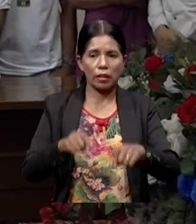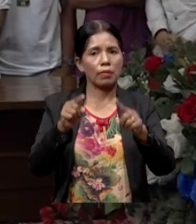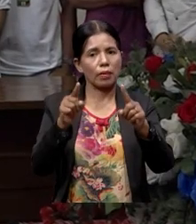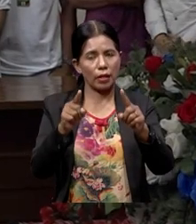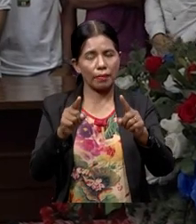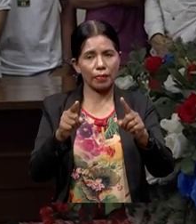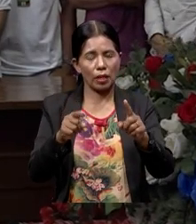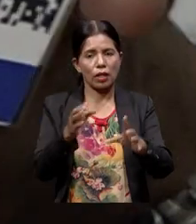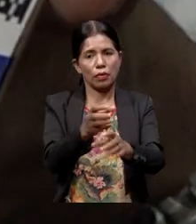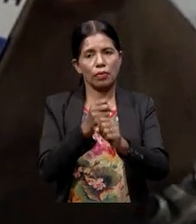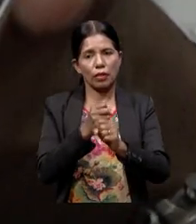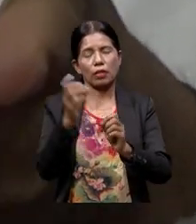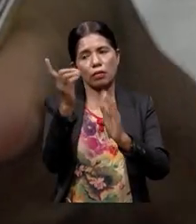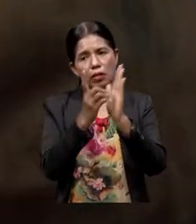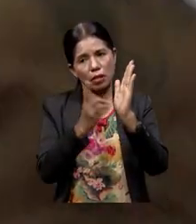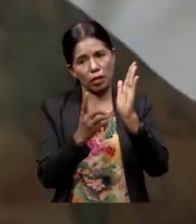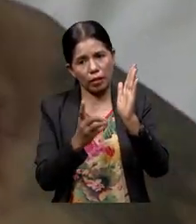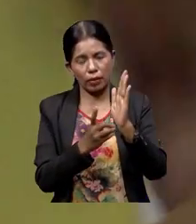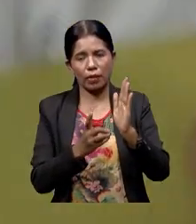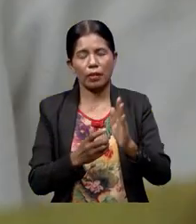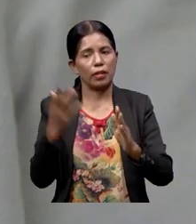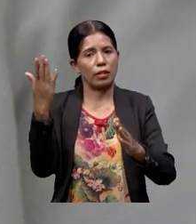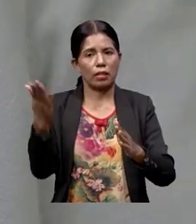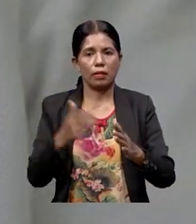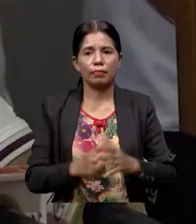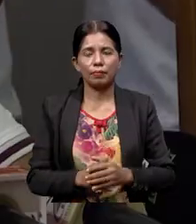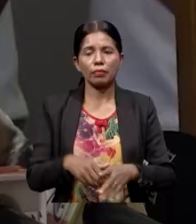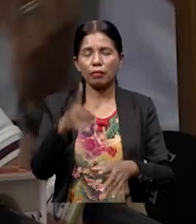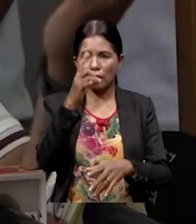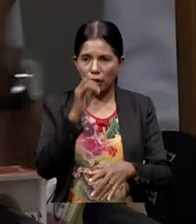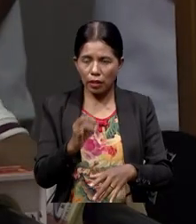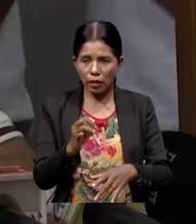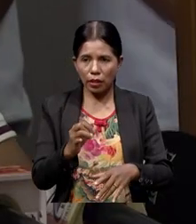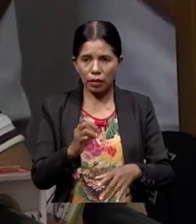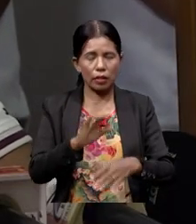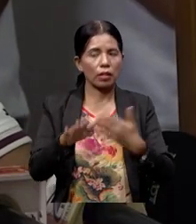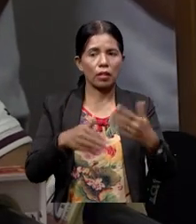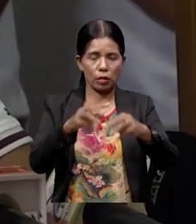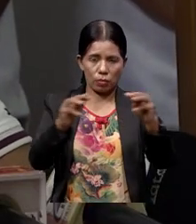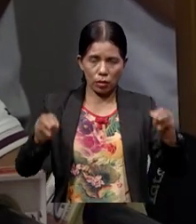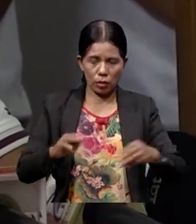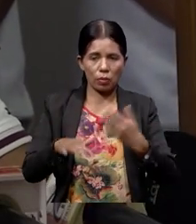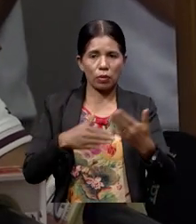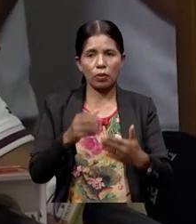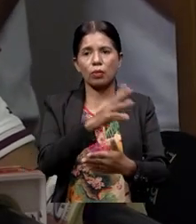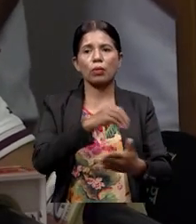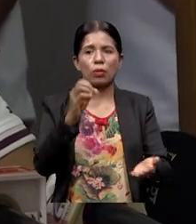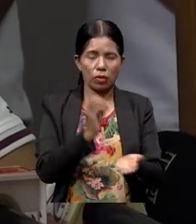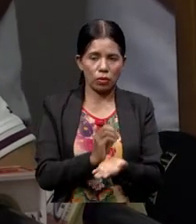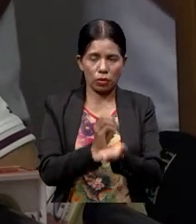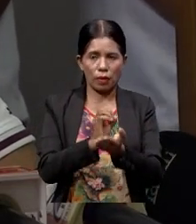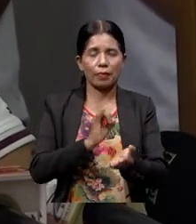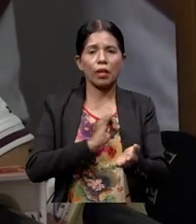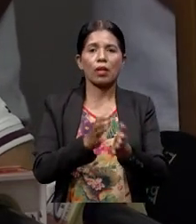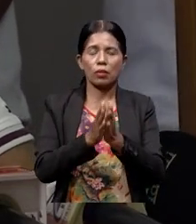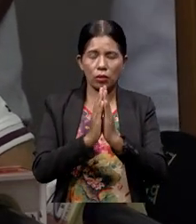a tu coleta, a tu fonte de dados e a Dili, no nosso território da Artoma, que é o município de Sernoraiva. A Russo, para